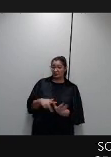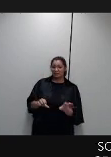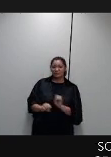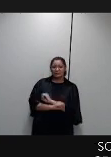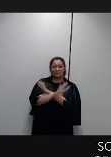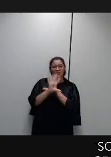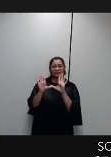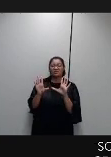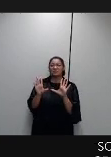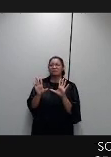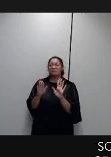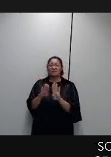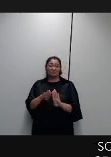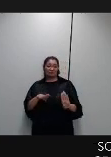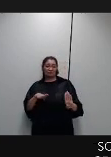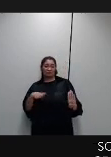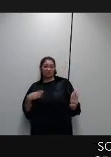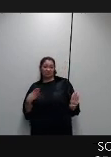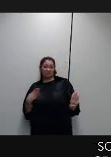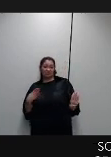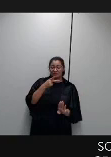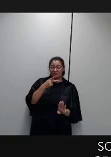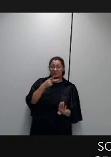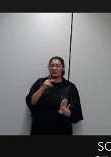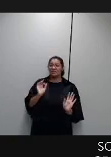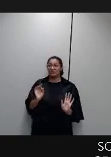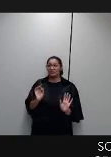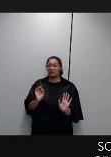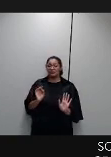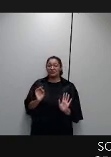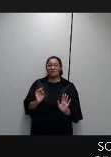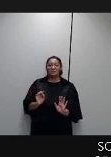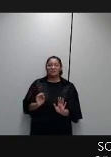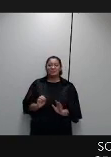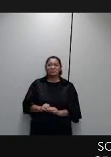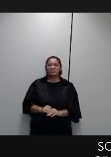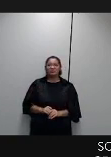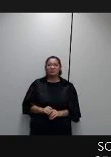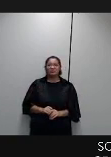tava alegação de tese de soluções da propriedade